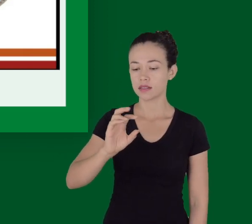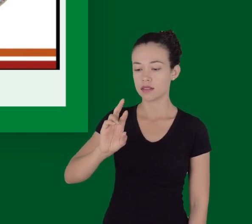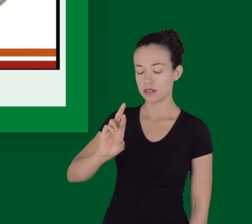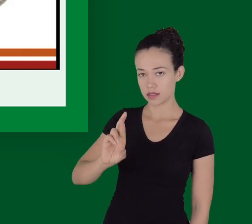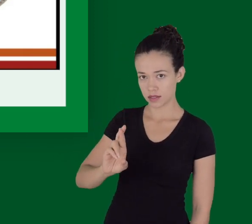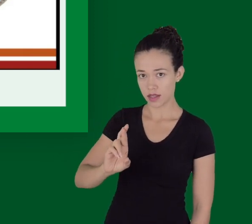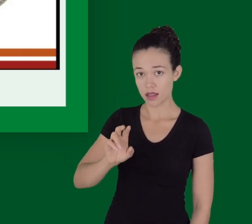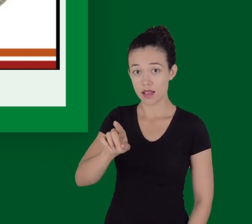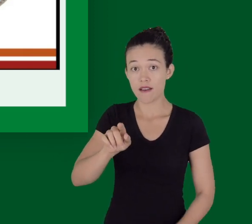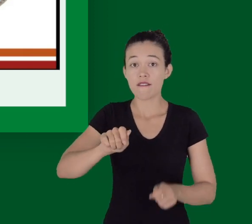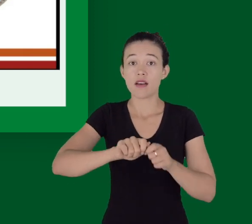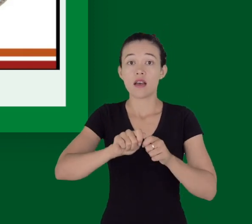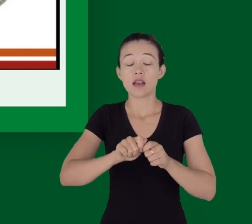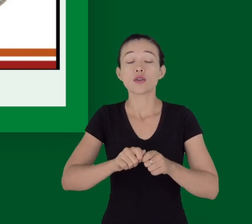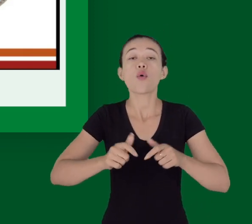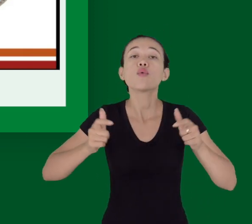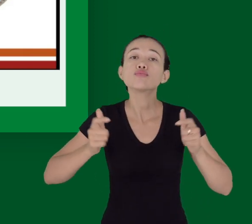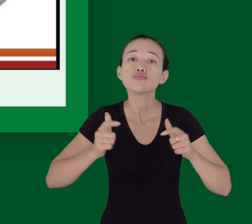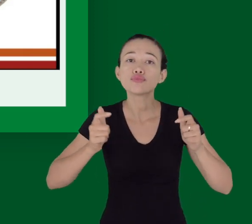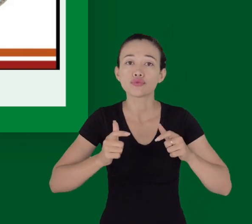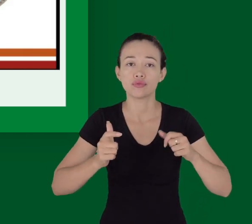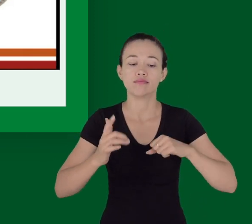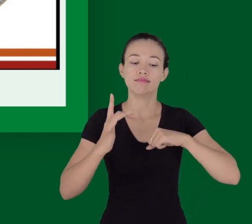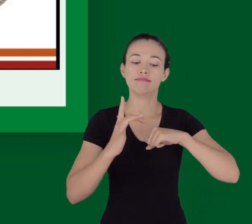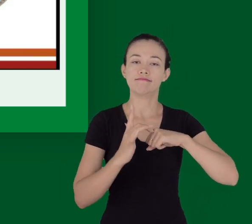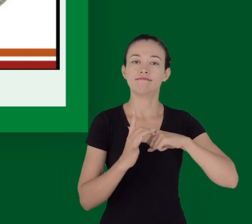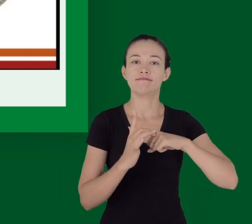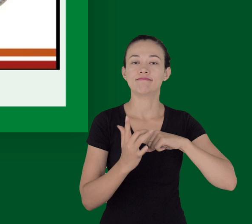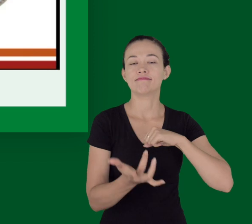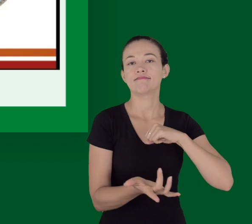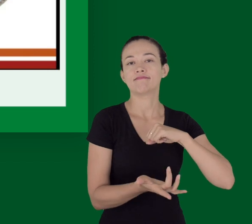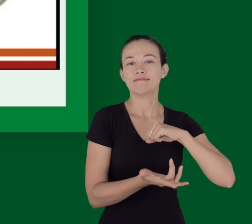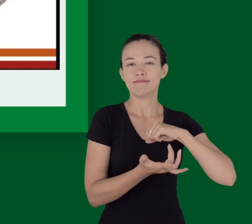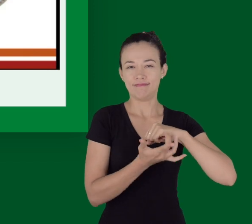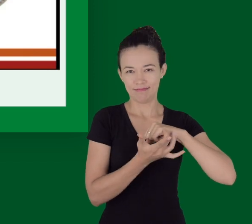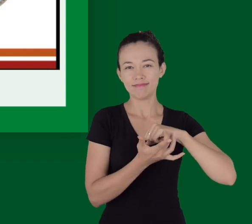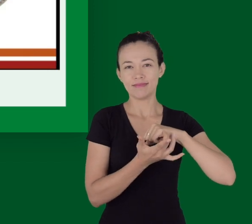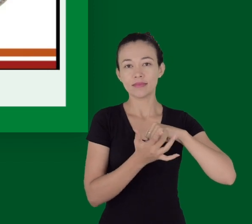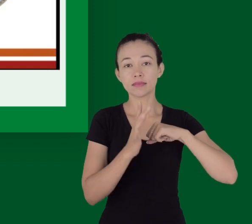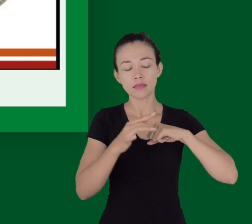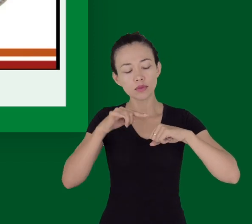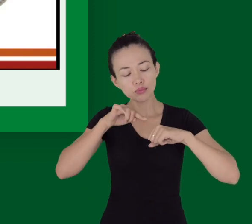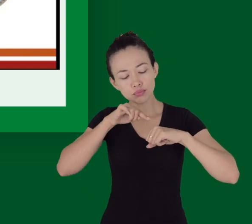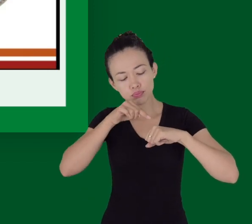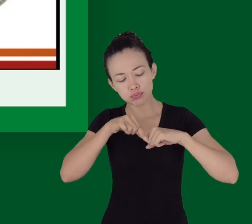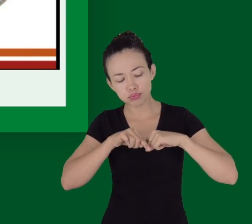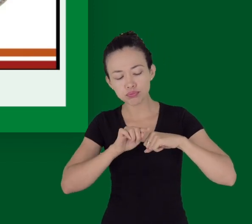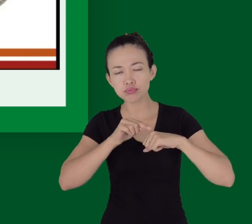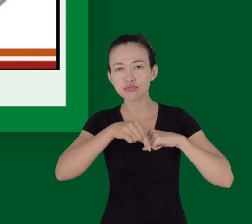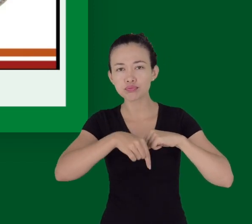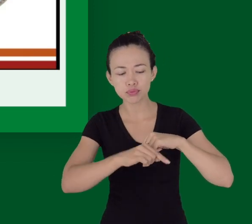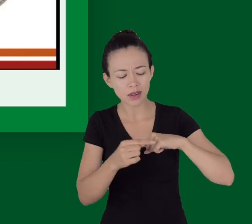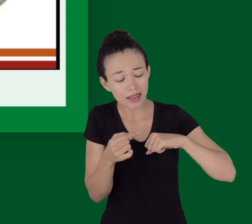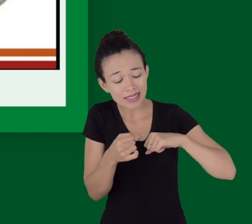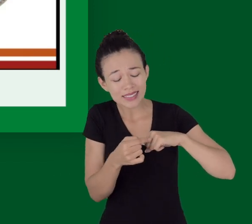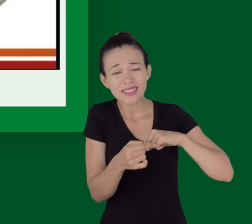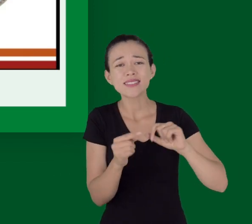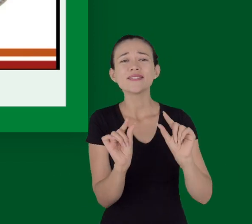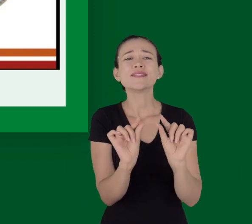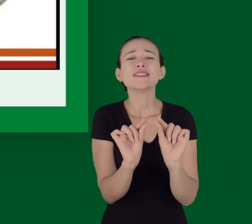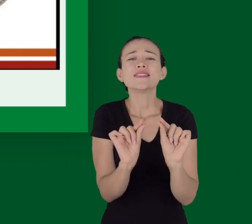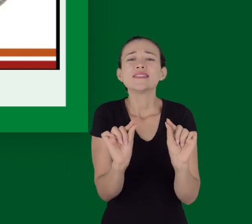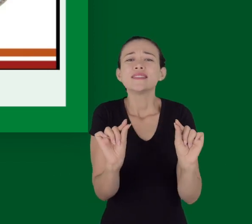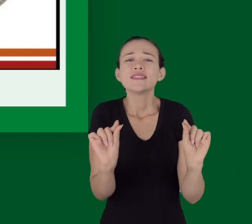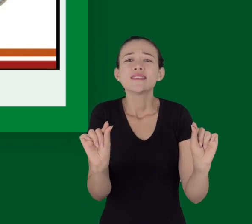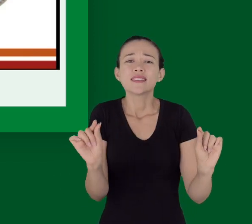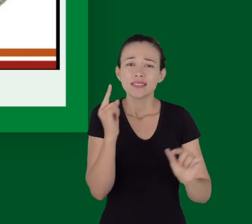delicadas. O líquor, ele é produzido no terceiro e quarto ventrículo e ele passeia, ele desloca dentro